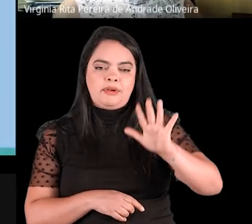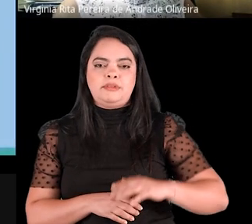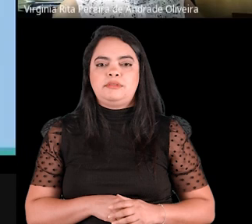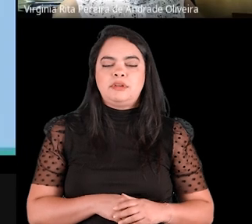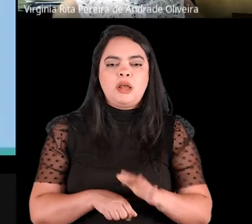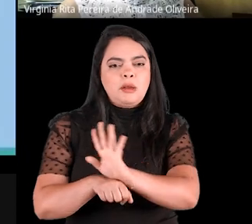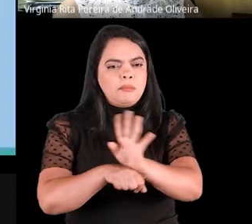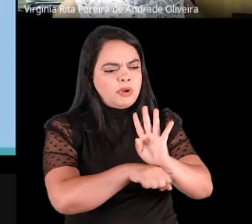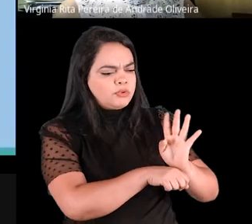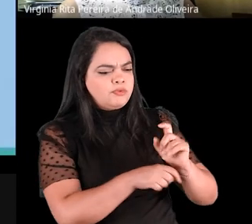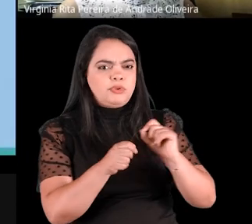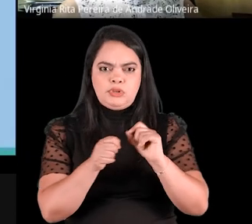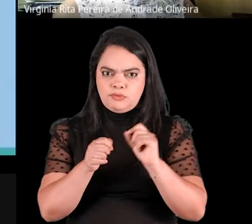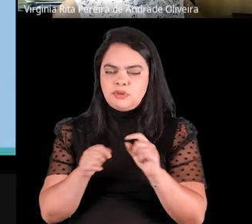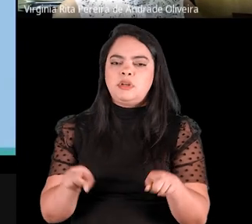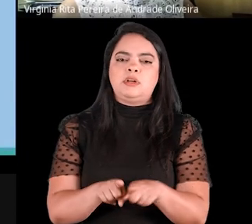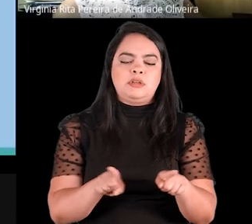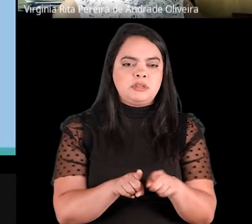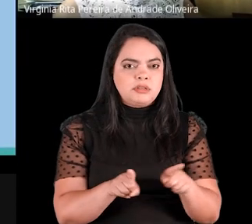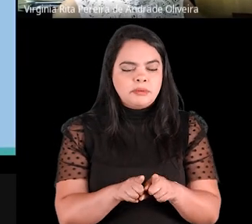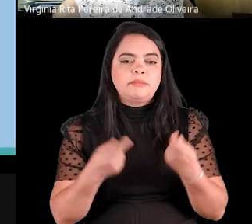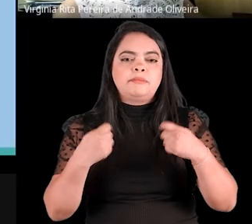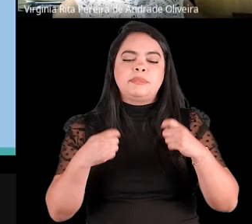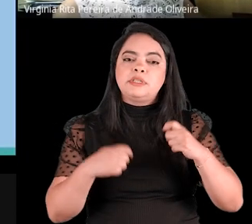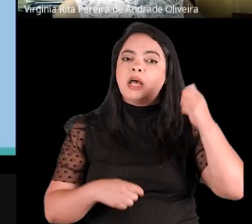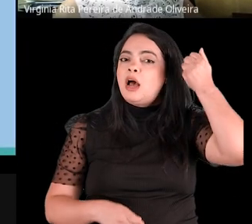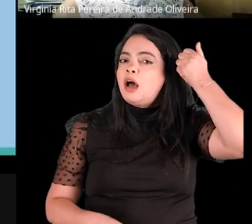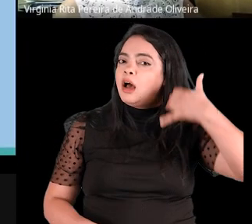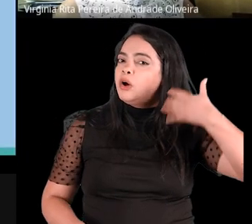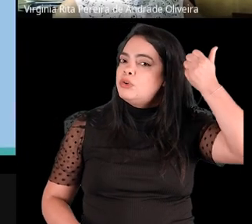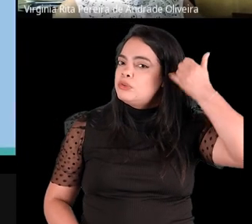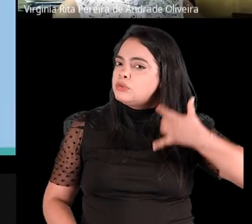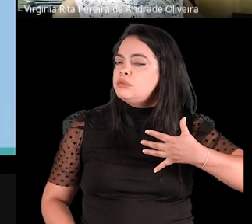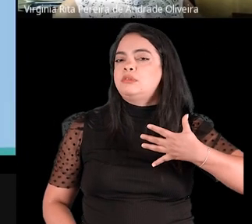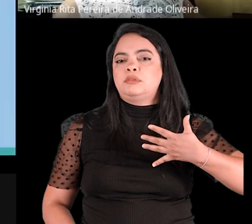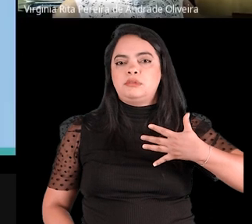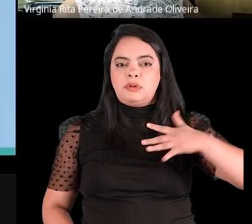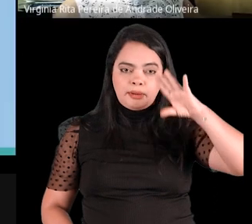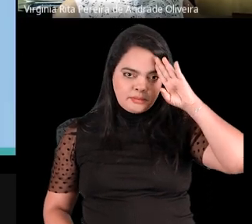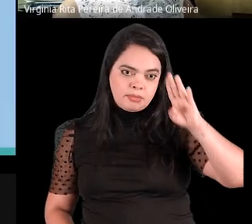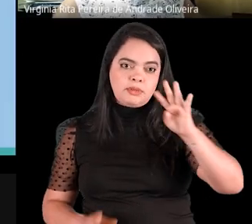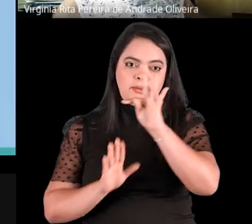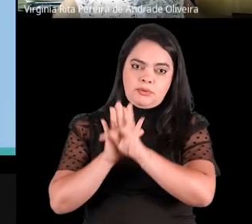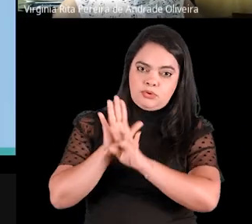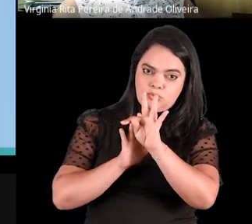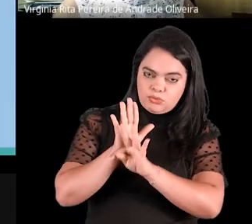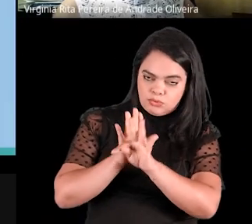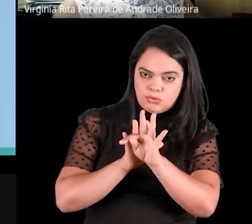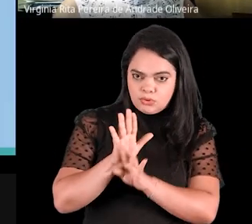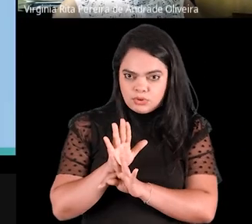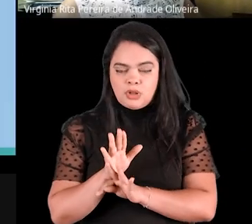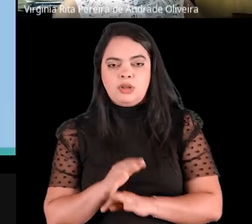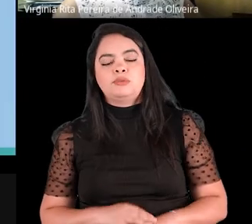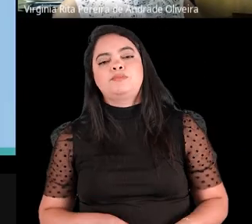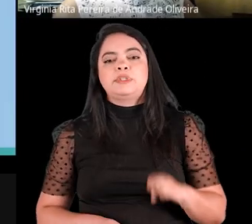que produzirem, sugerimos que incluam áudios descritivos, juntamente com eventuais textos escritos, ou quando os vídeos